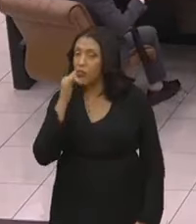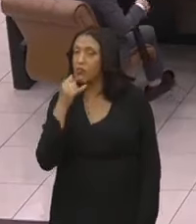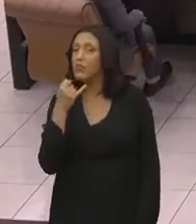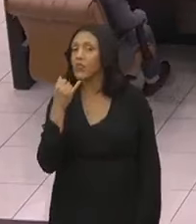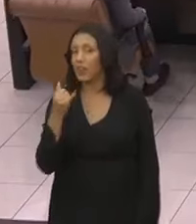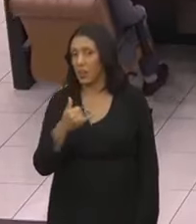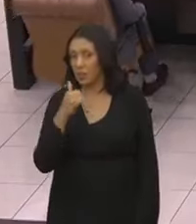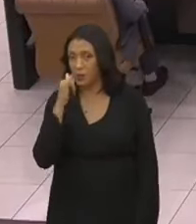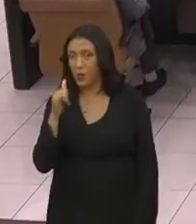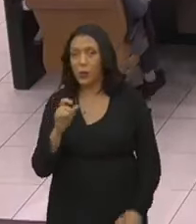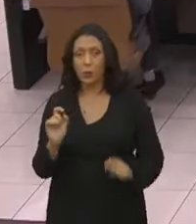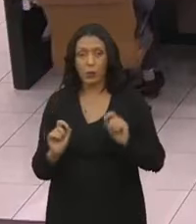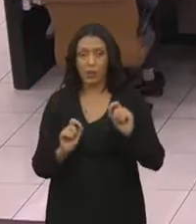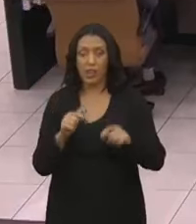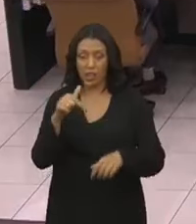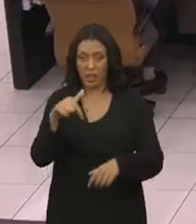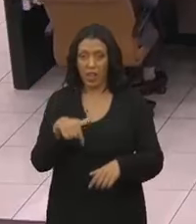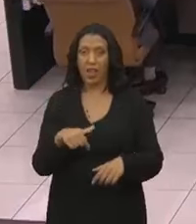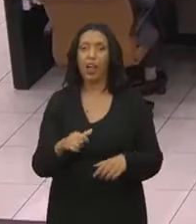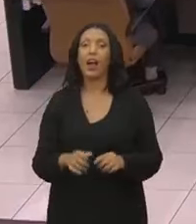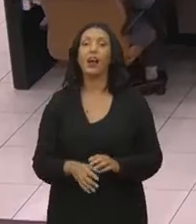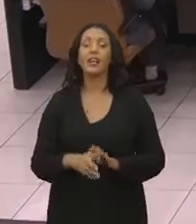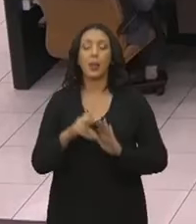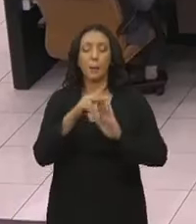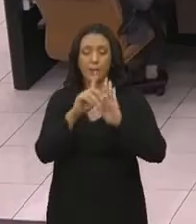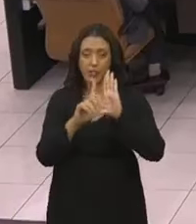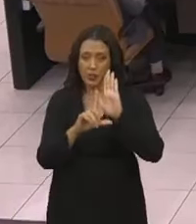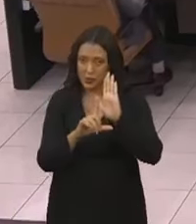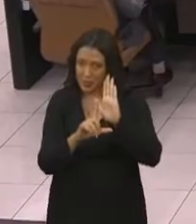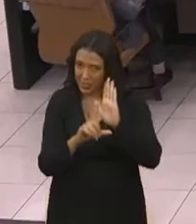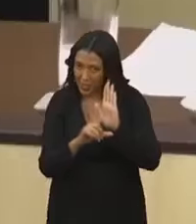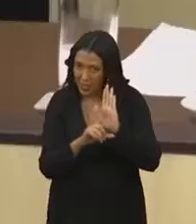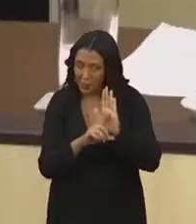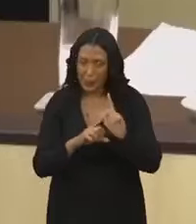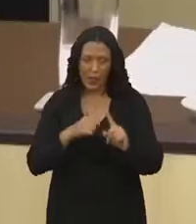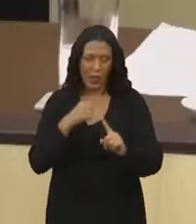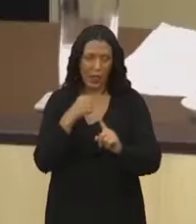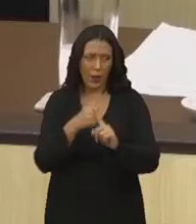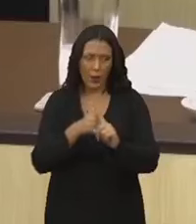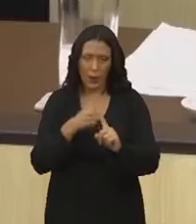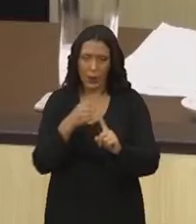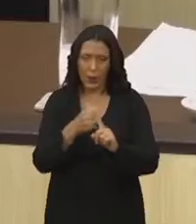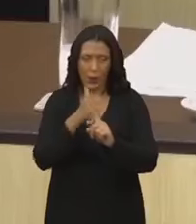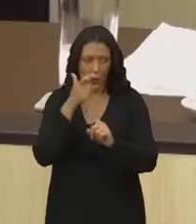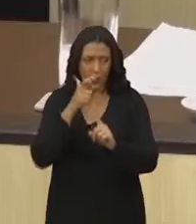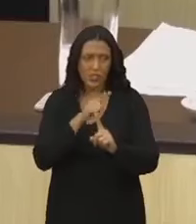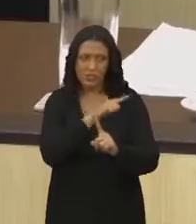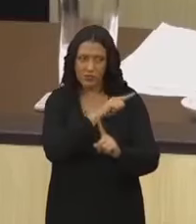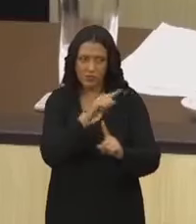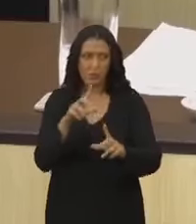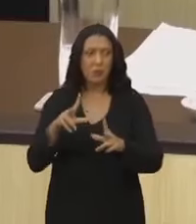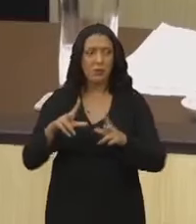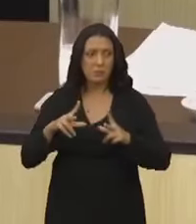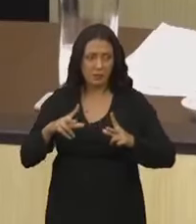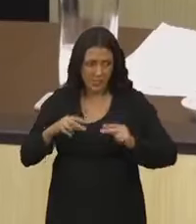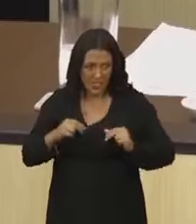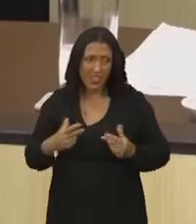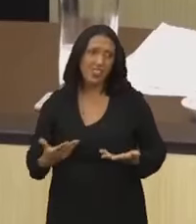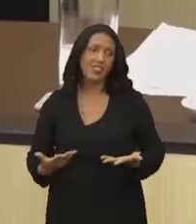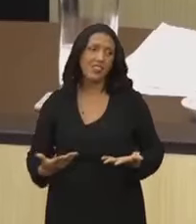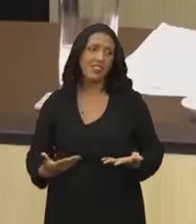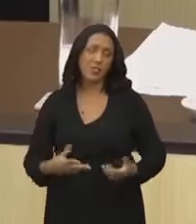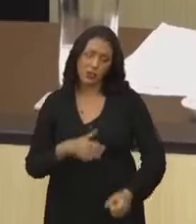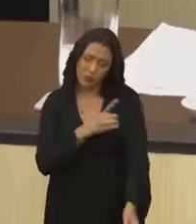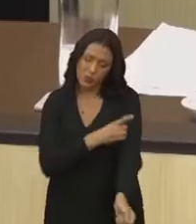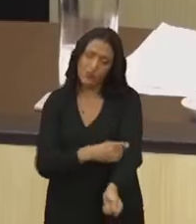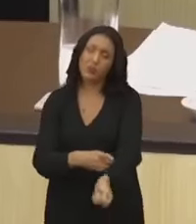vocês especialmente, independente de questionamento político, aqui é democrático, tem que conversar mesmo, discutir, mas o mais importante é a conquista que vocês